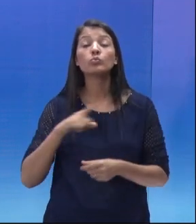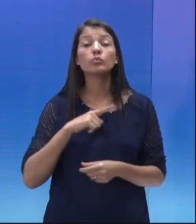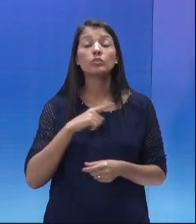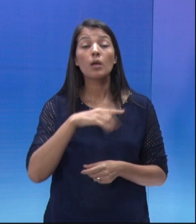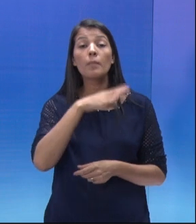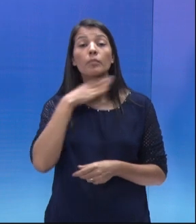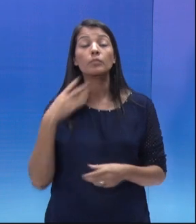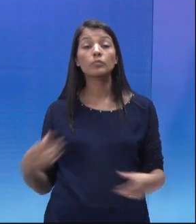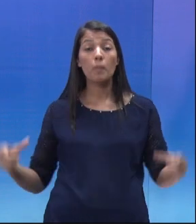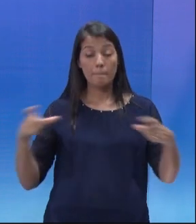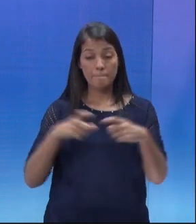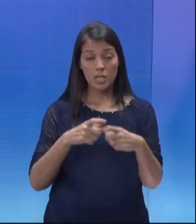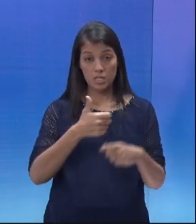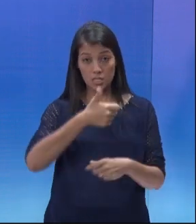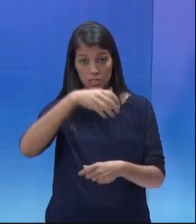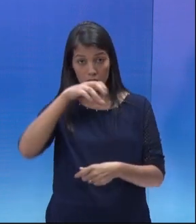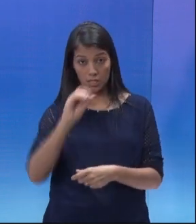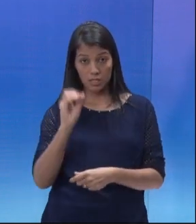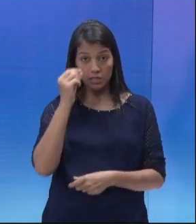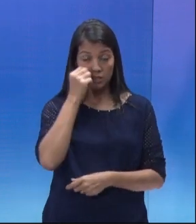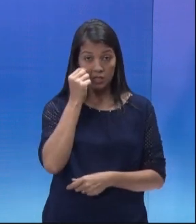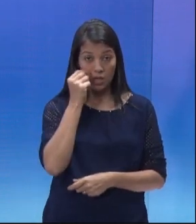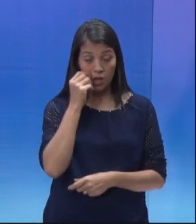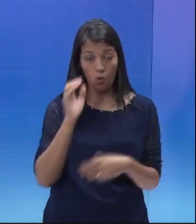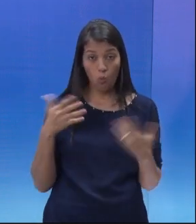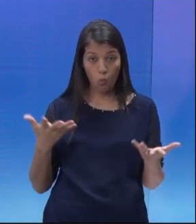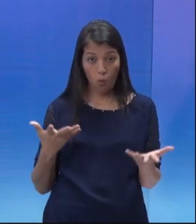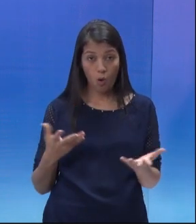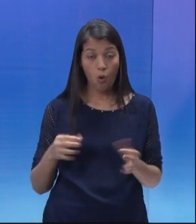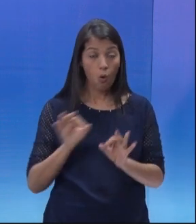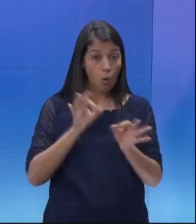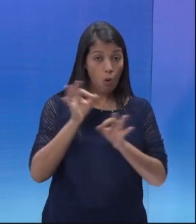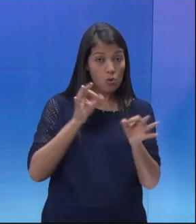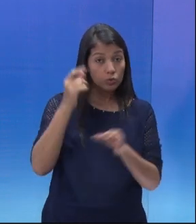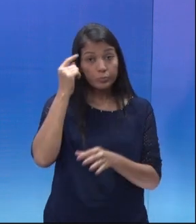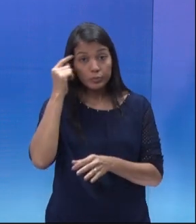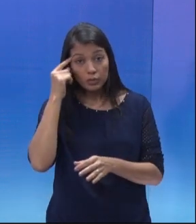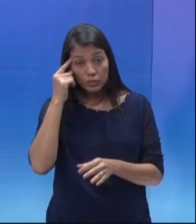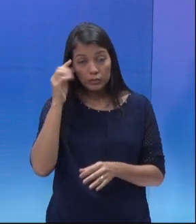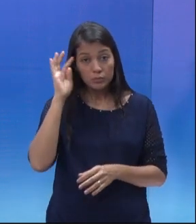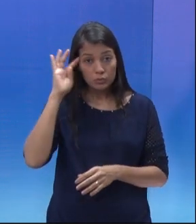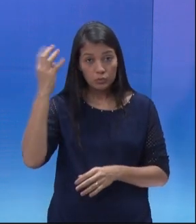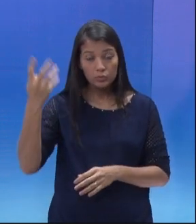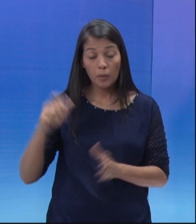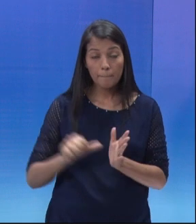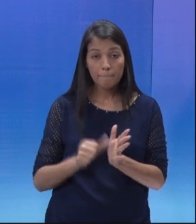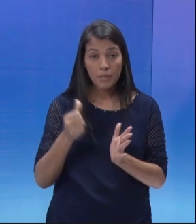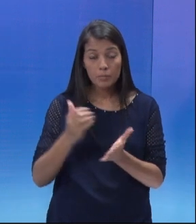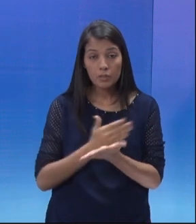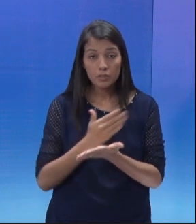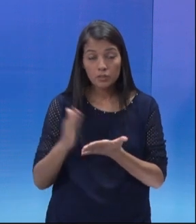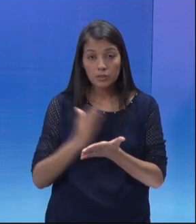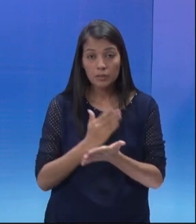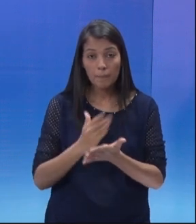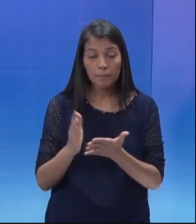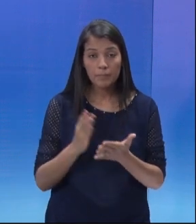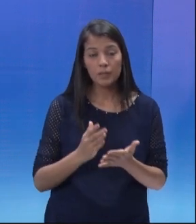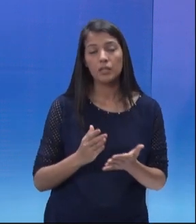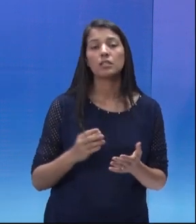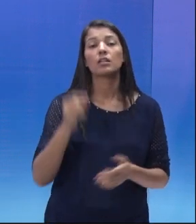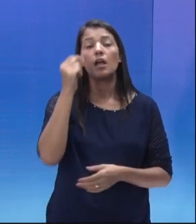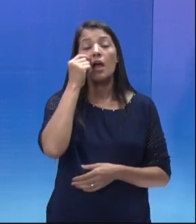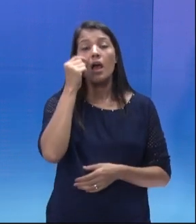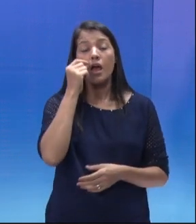vamos organizar todo esse raciocínio na resolução. Vamos aí. Primeiro, separa-se os ratos em 3 grupos de